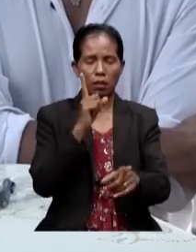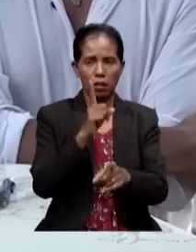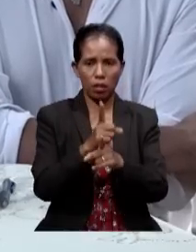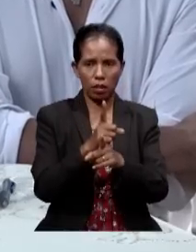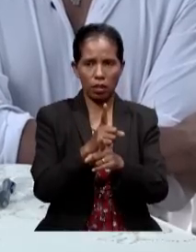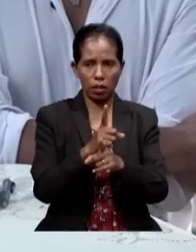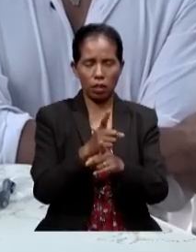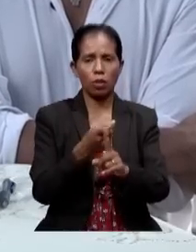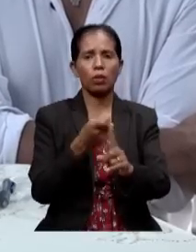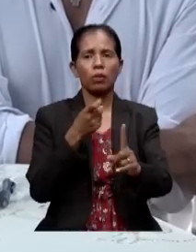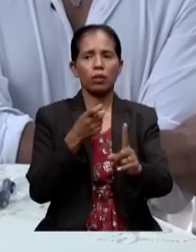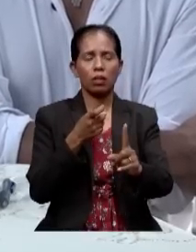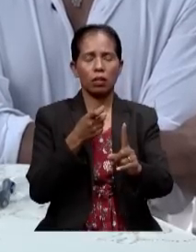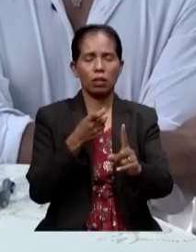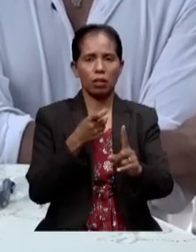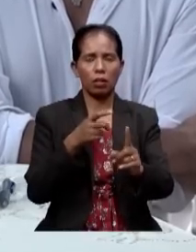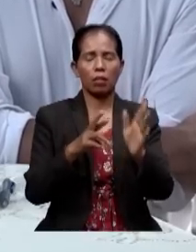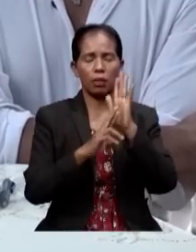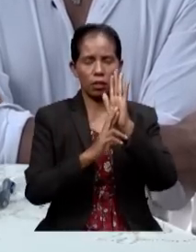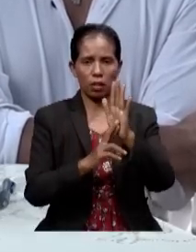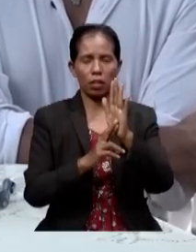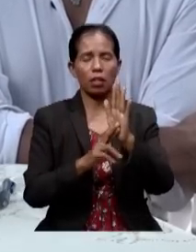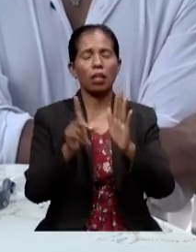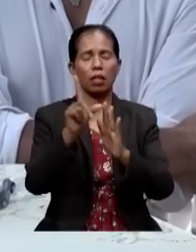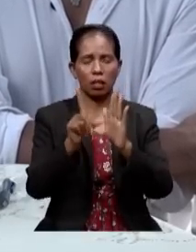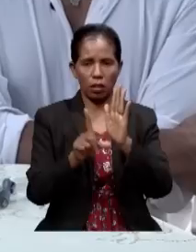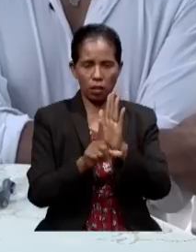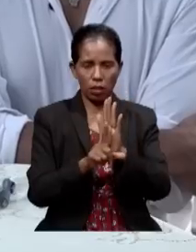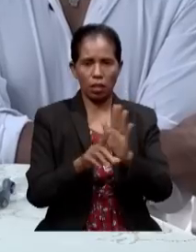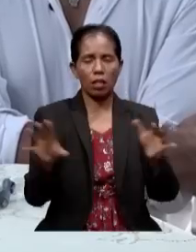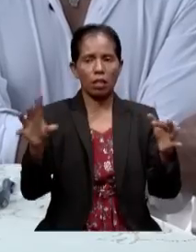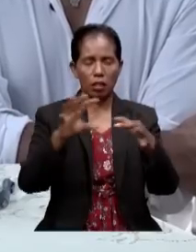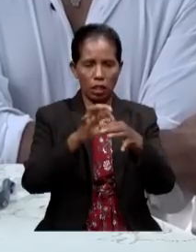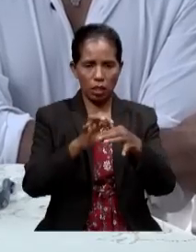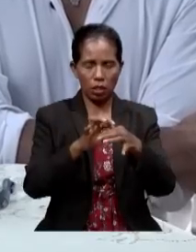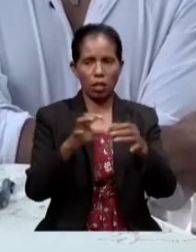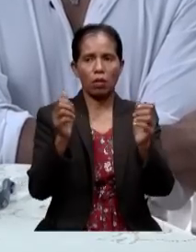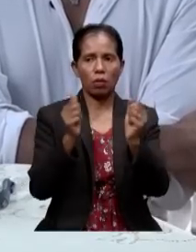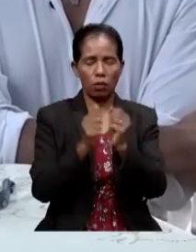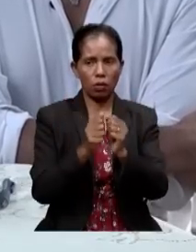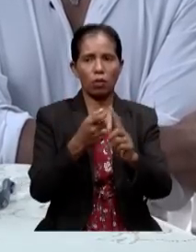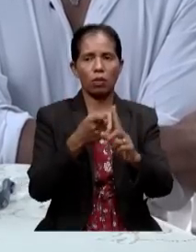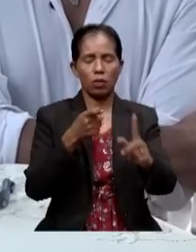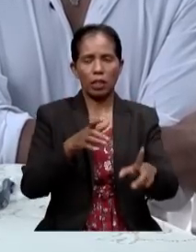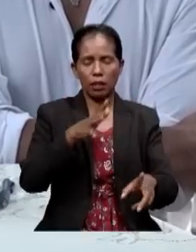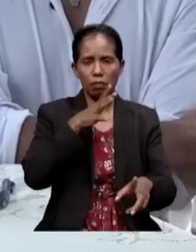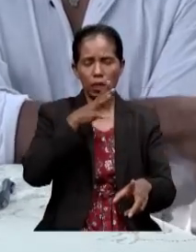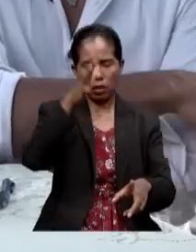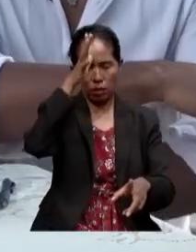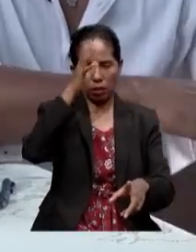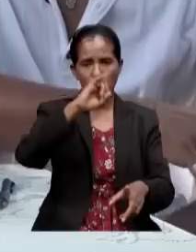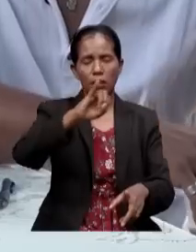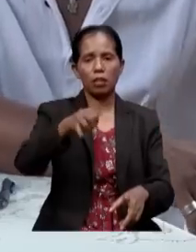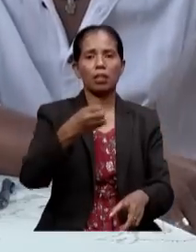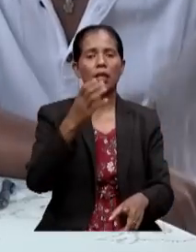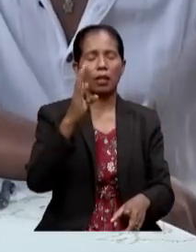representante legal, liga ho acusação, o se inan aman JBS